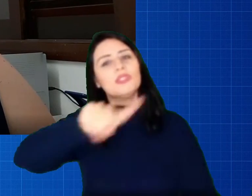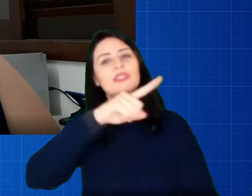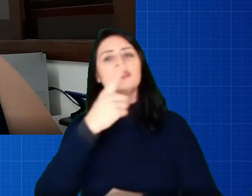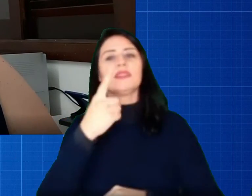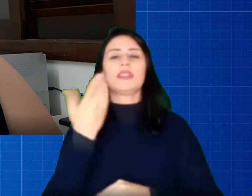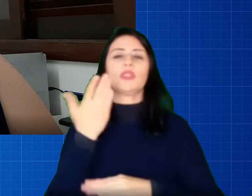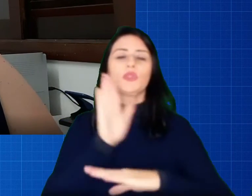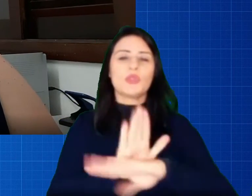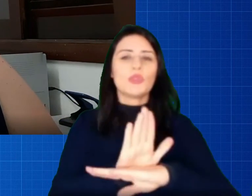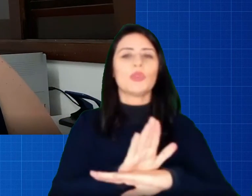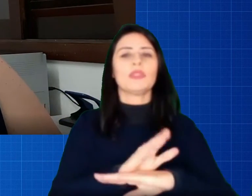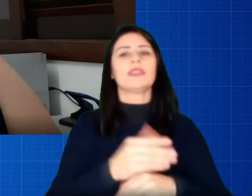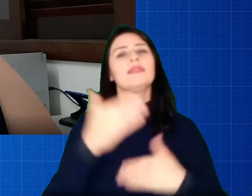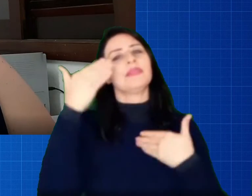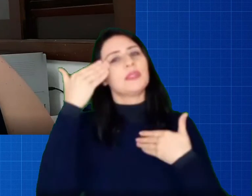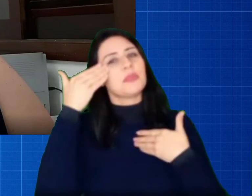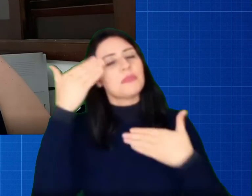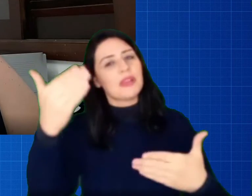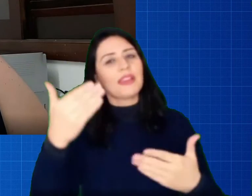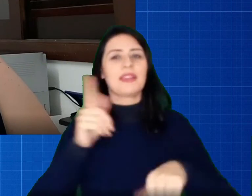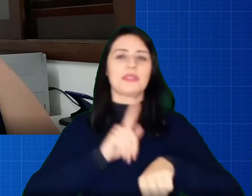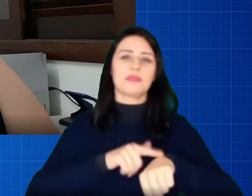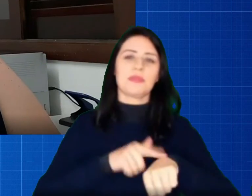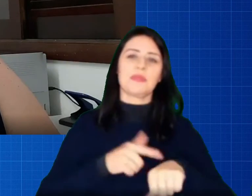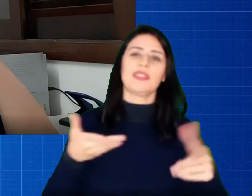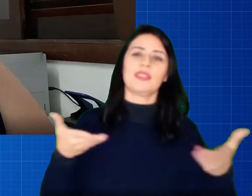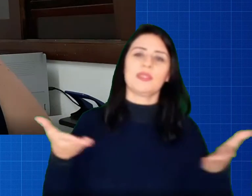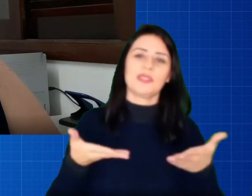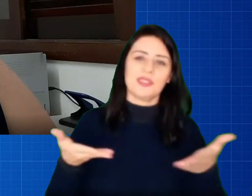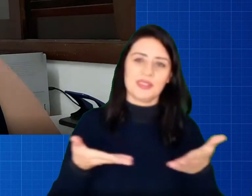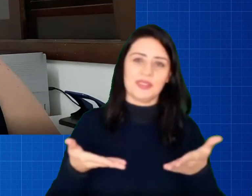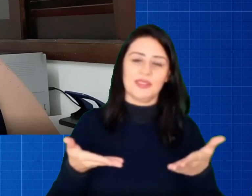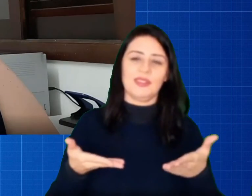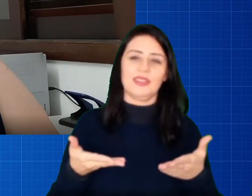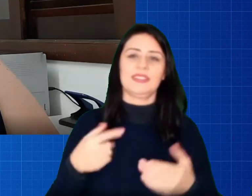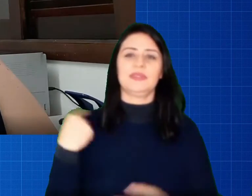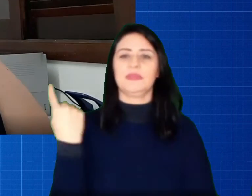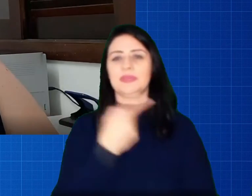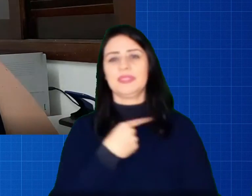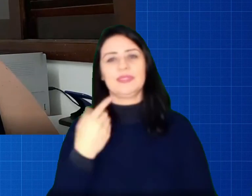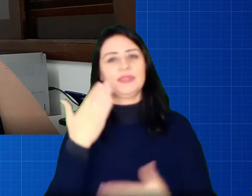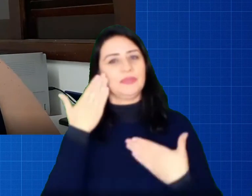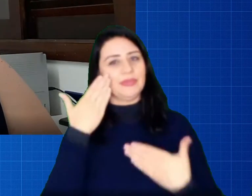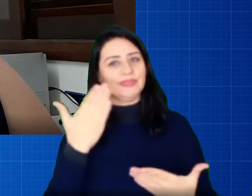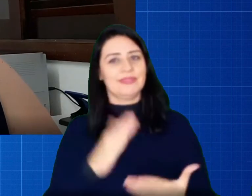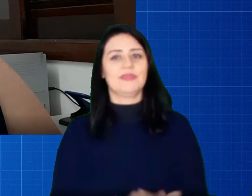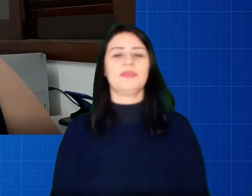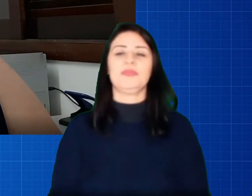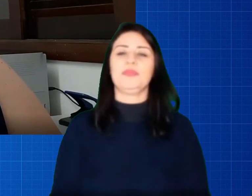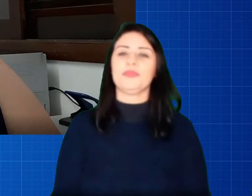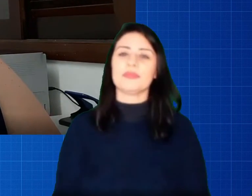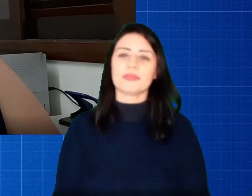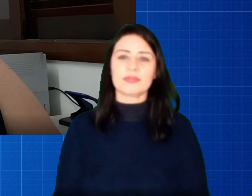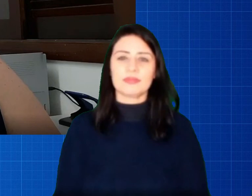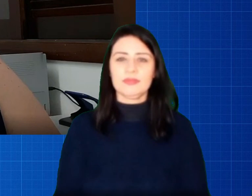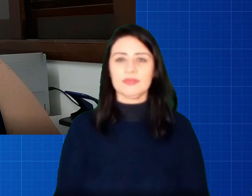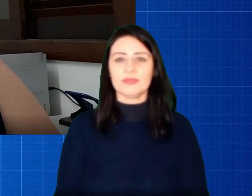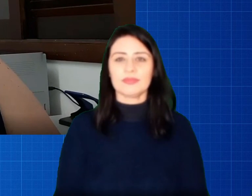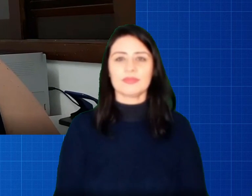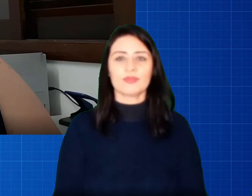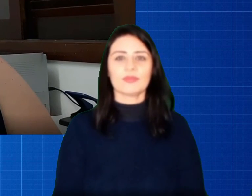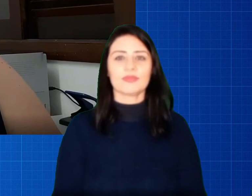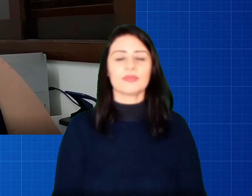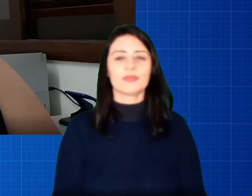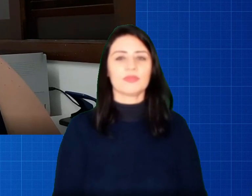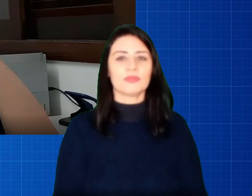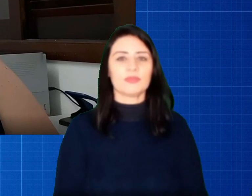necessário. Então, nós nos colocamos à disposição de vocês e muito obrigada por esse momento